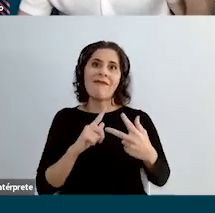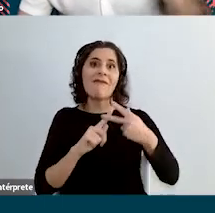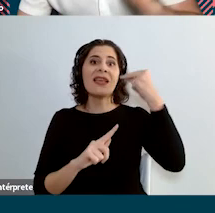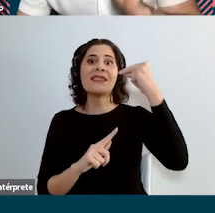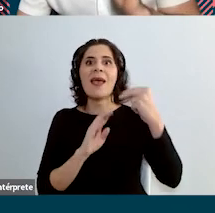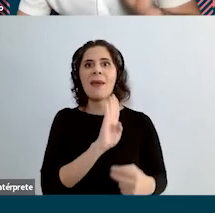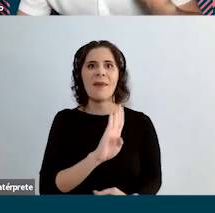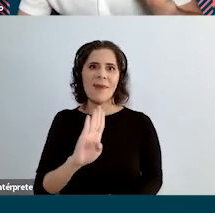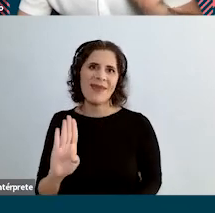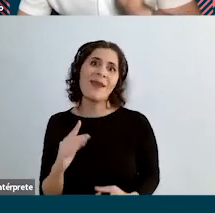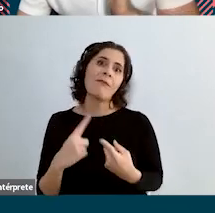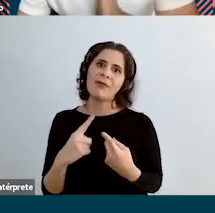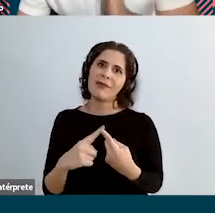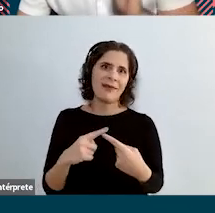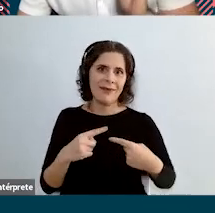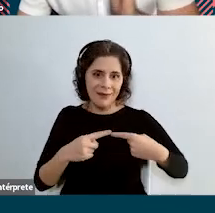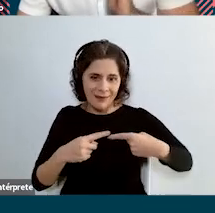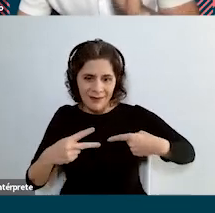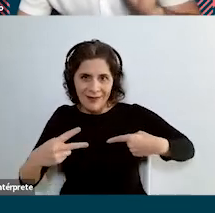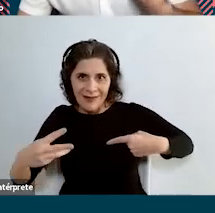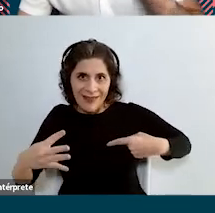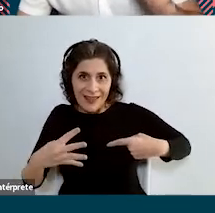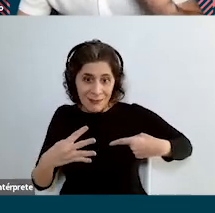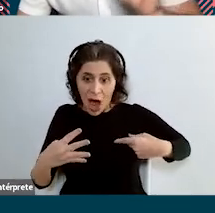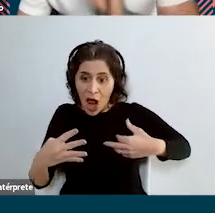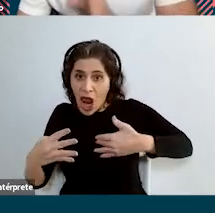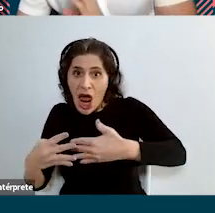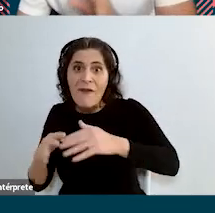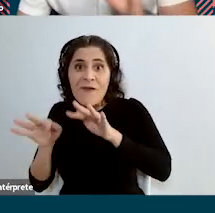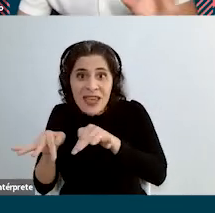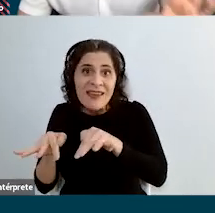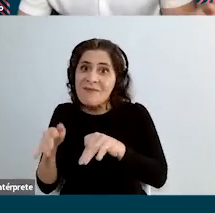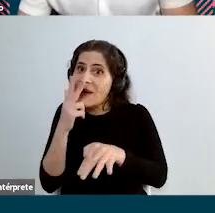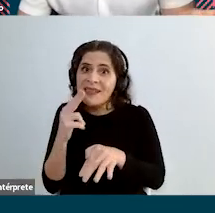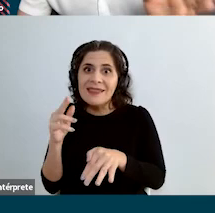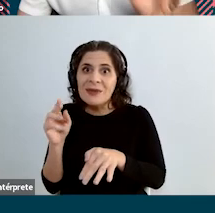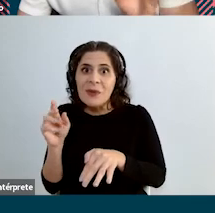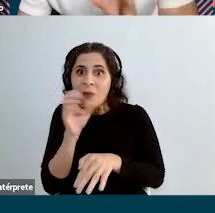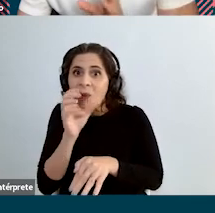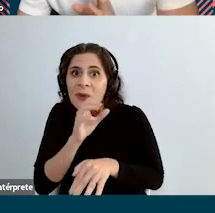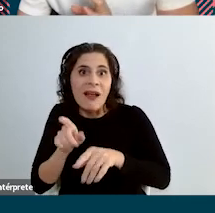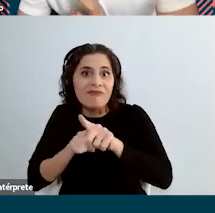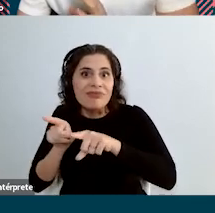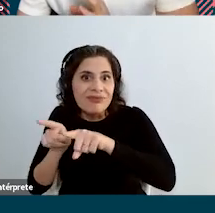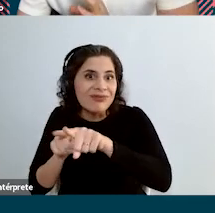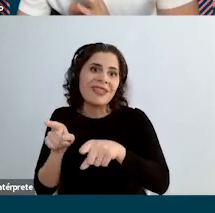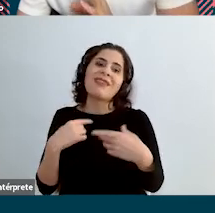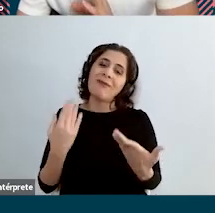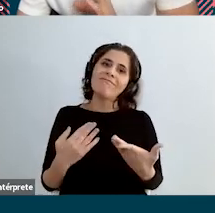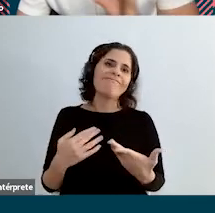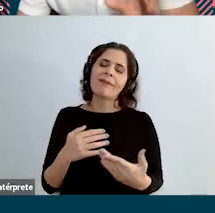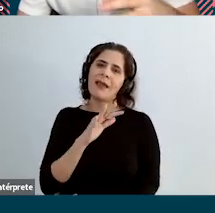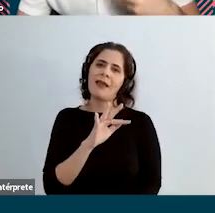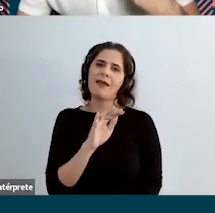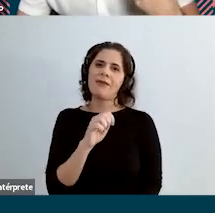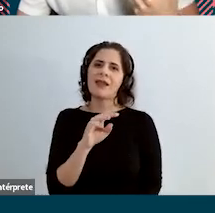As últimas semanas eram aceleradas, né, dentro da casa, então o Fantasy Game que a gente tinha desenhado inicialmente não atendia, e para